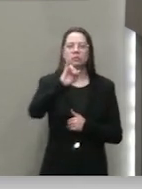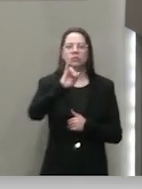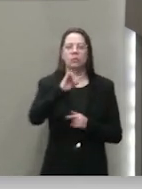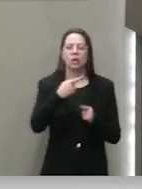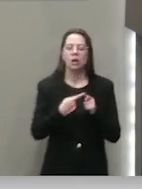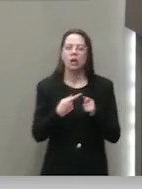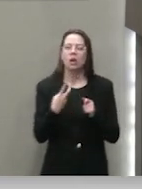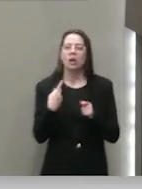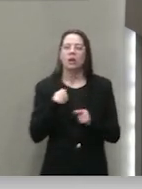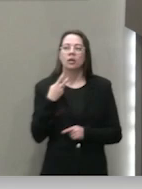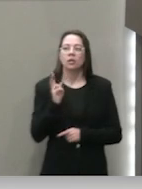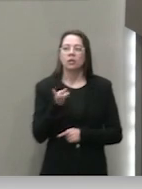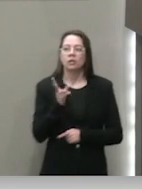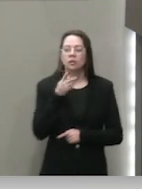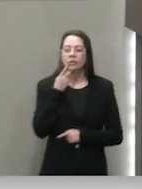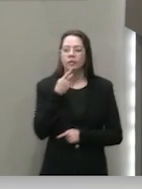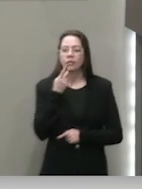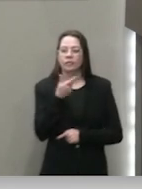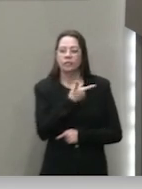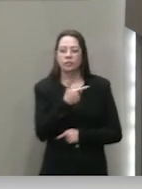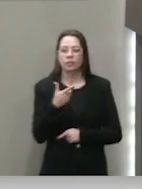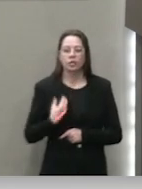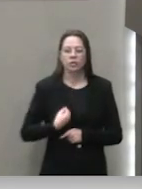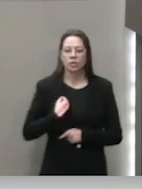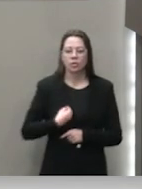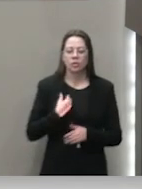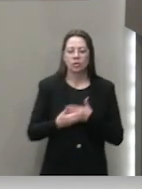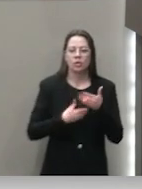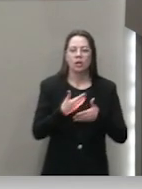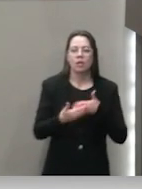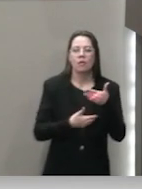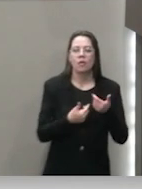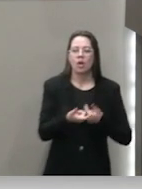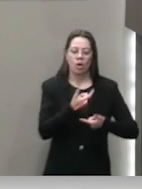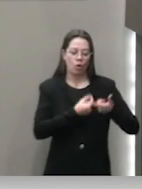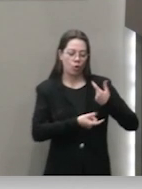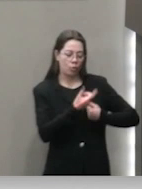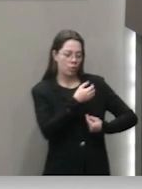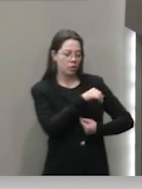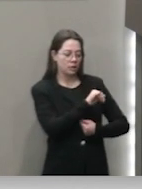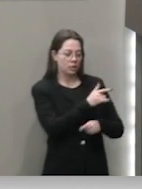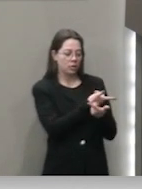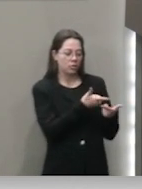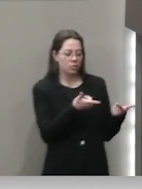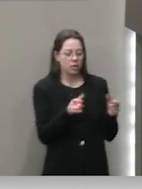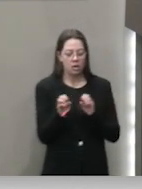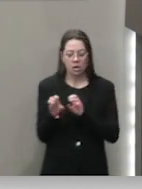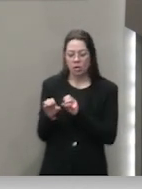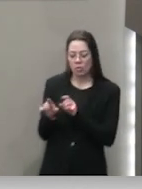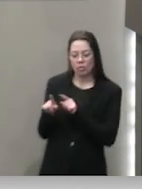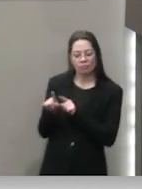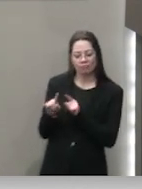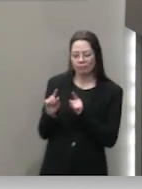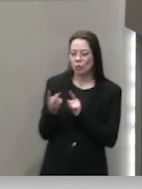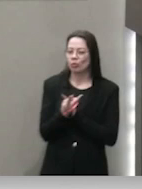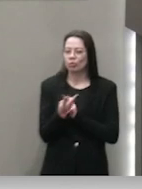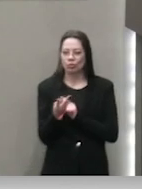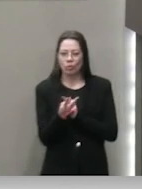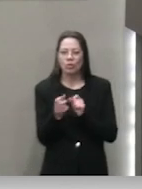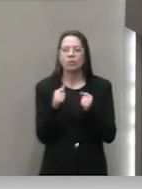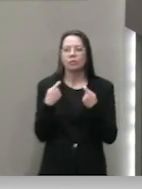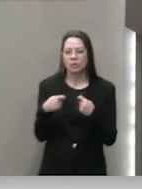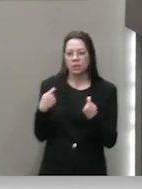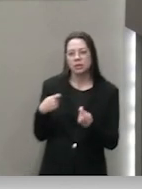Eu sempre falo, não existe desenvolvimento econômico sem educação e não existe educação sem